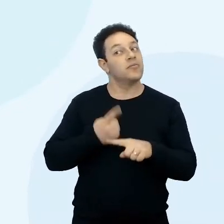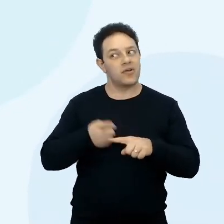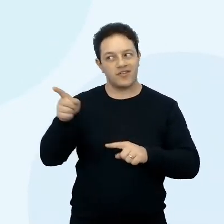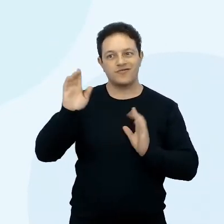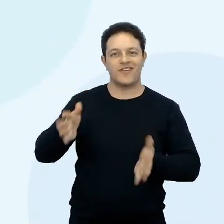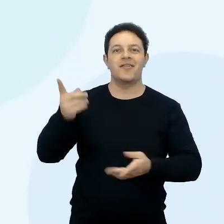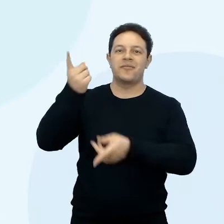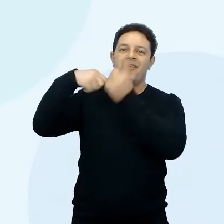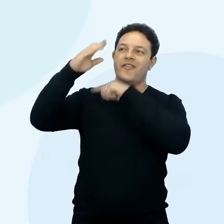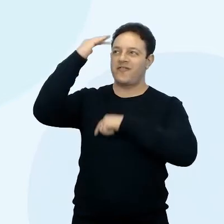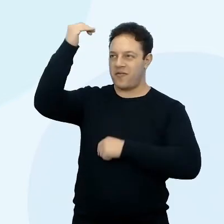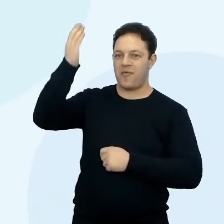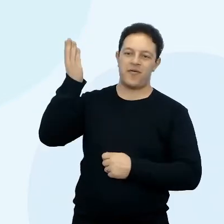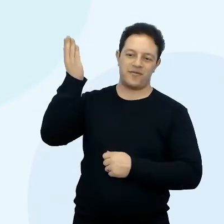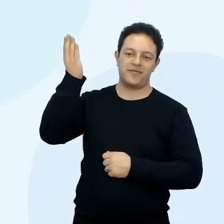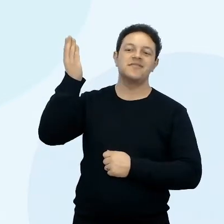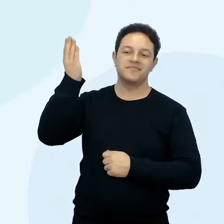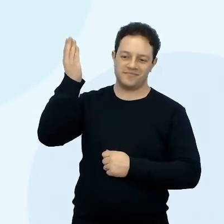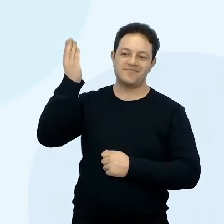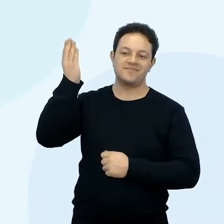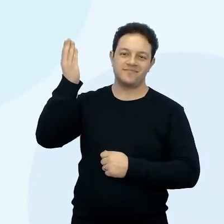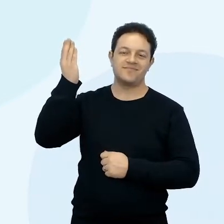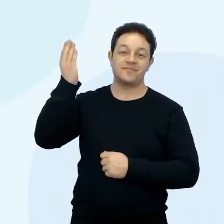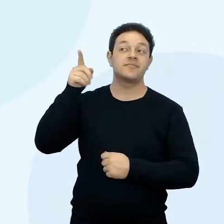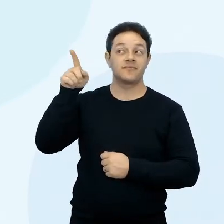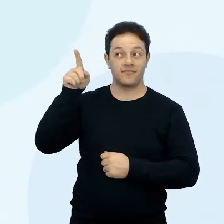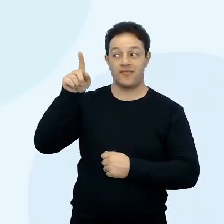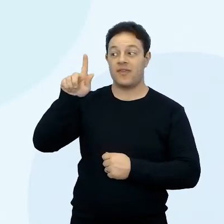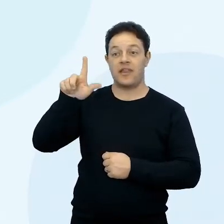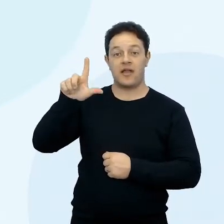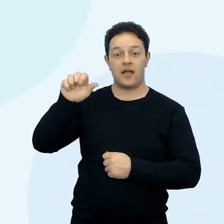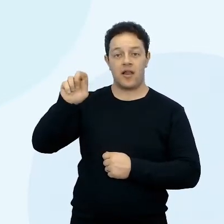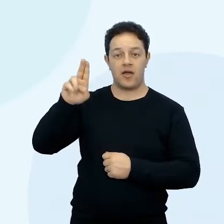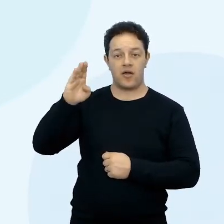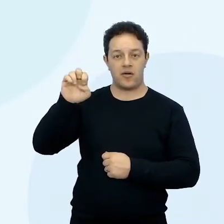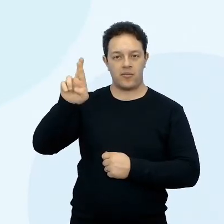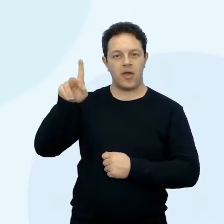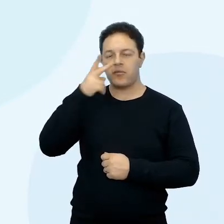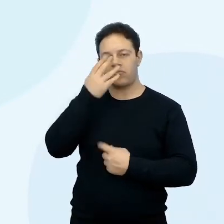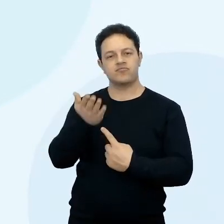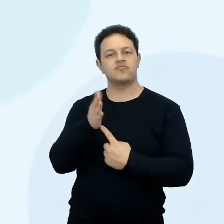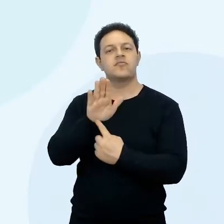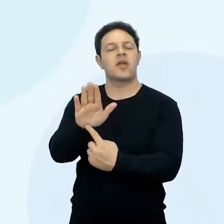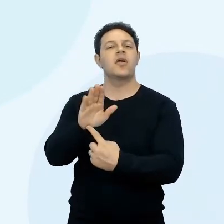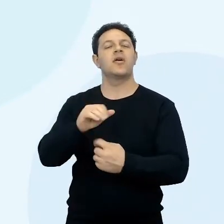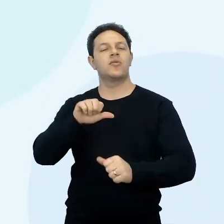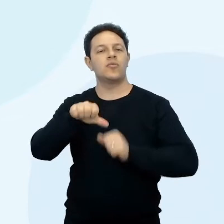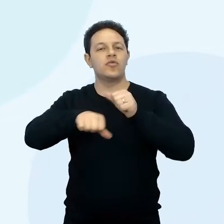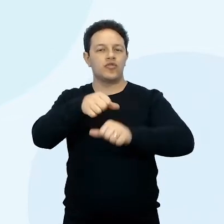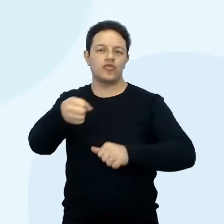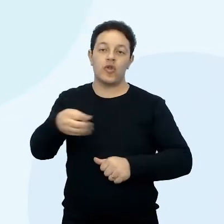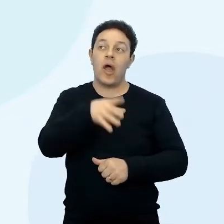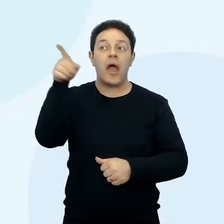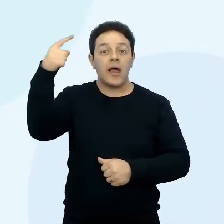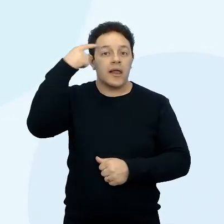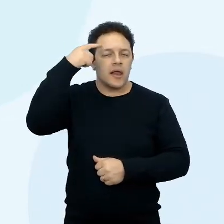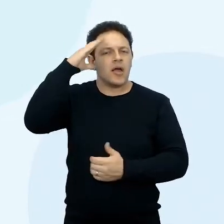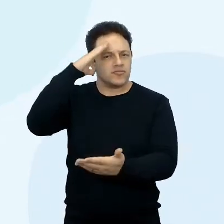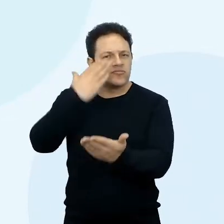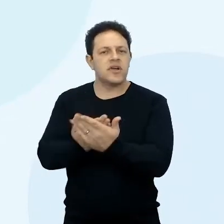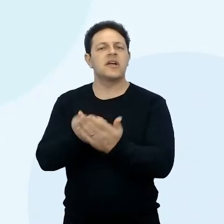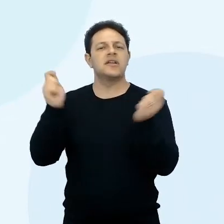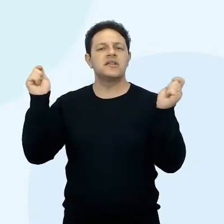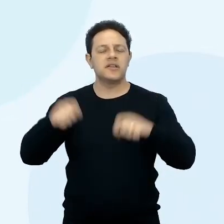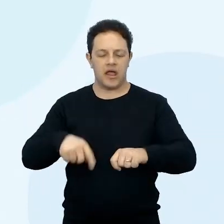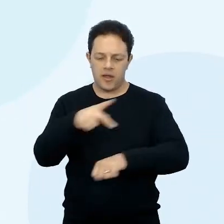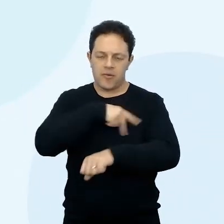tá, gente? Glauber Rocha também era um representante do modernismo, era alguém que acreditava no empoderamento